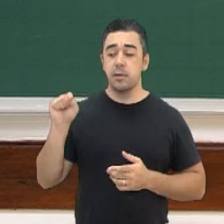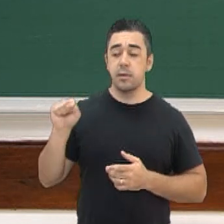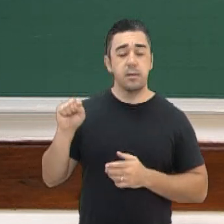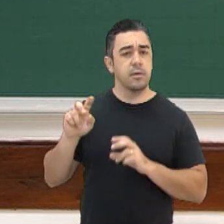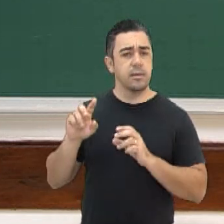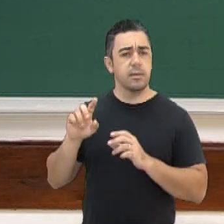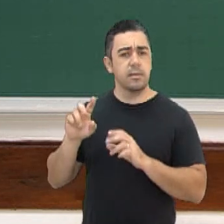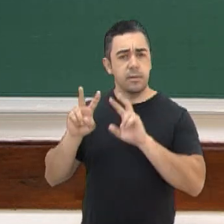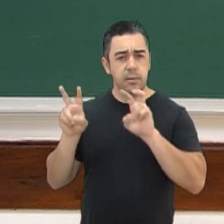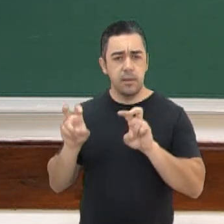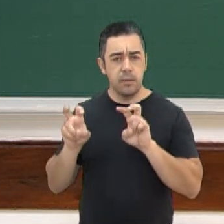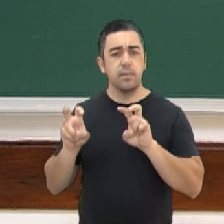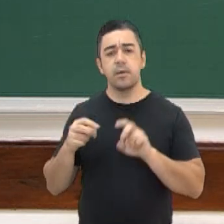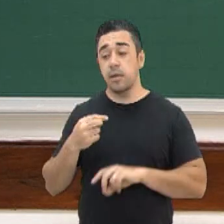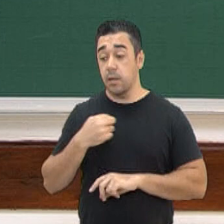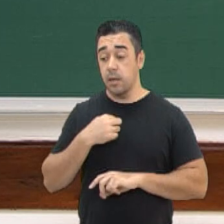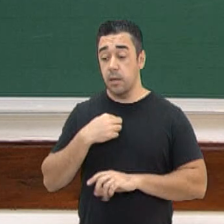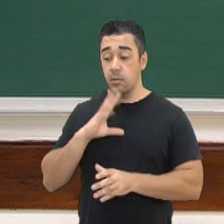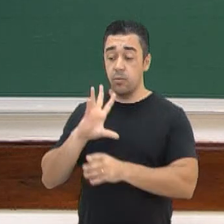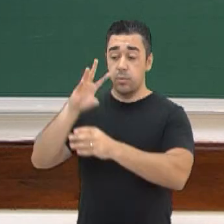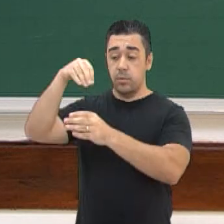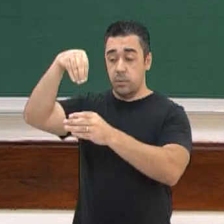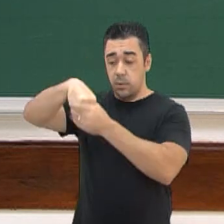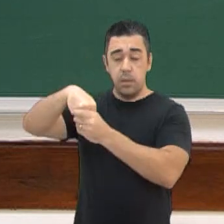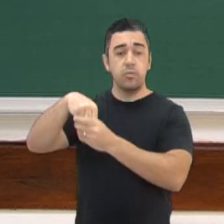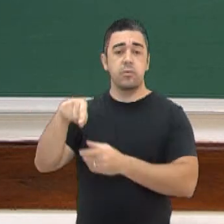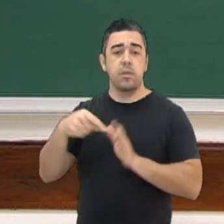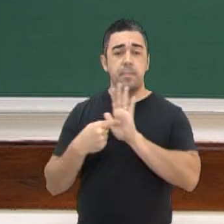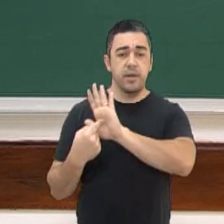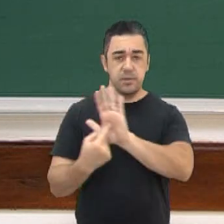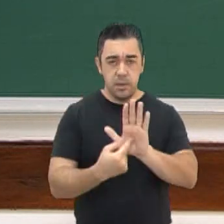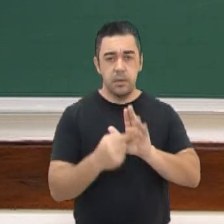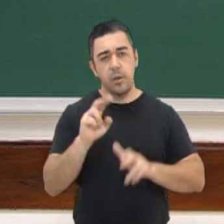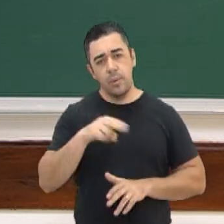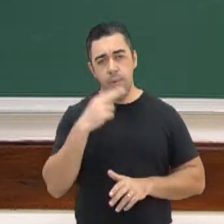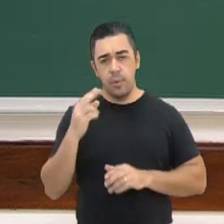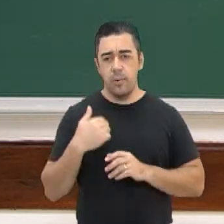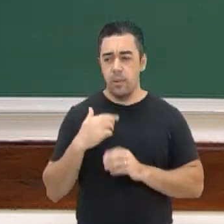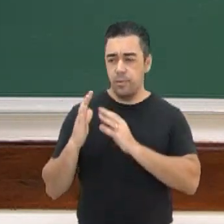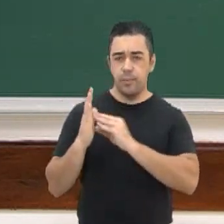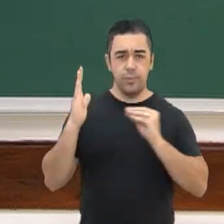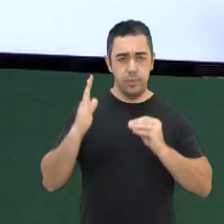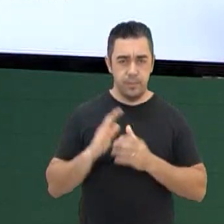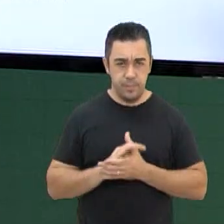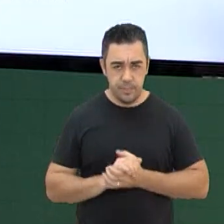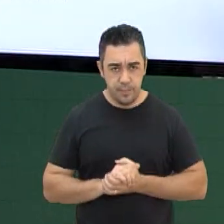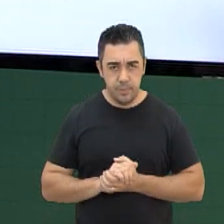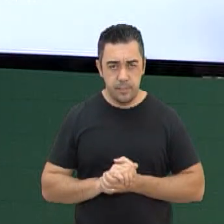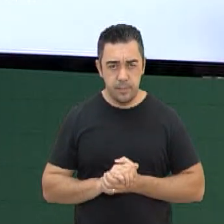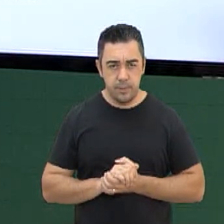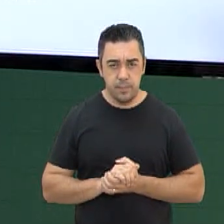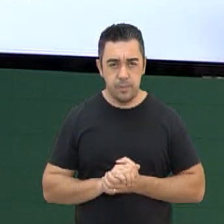e colocar o seu eu dentro daquela apresentação ou daquela coreografia.